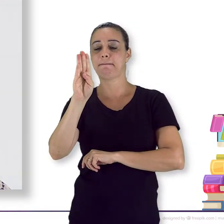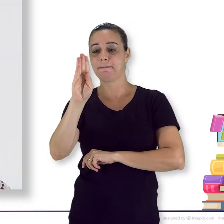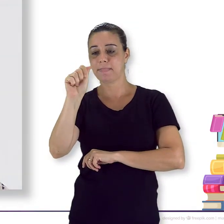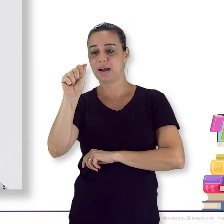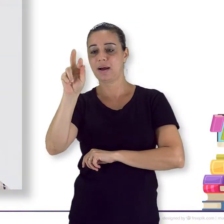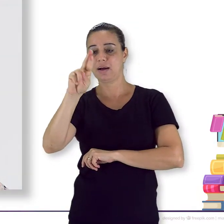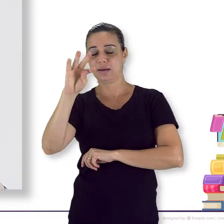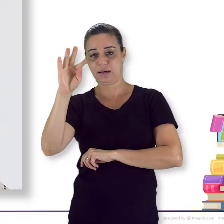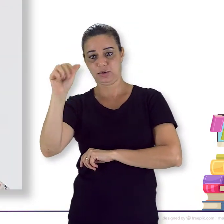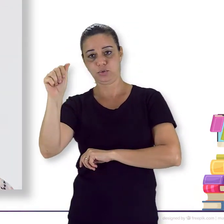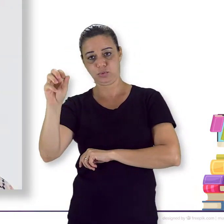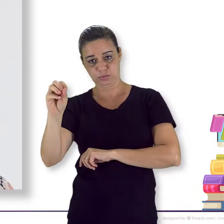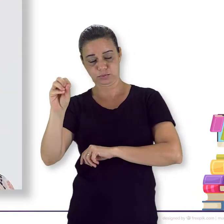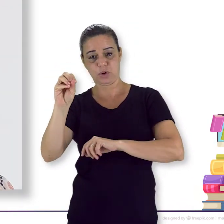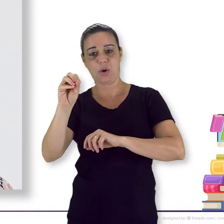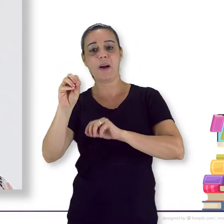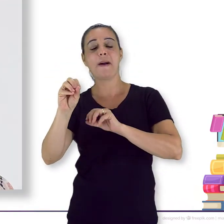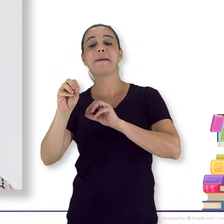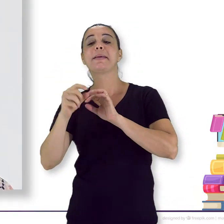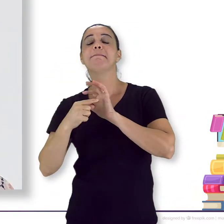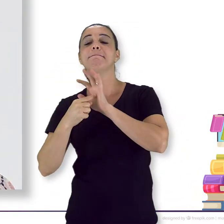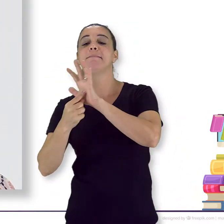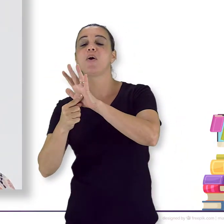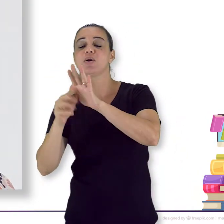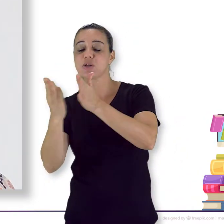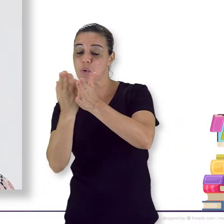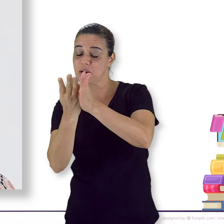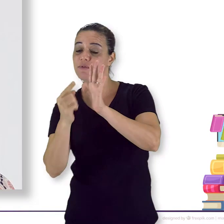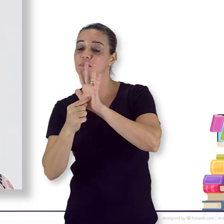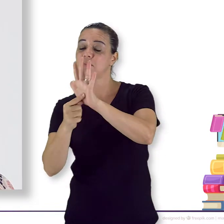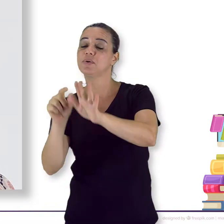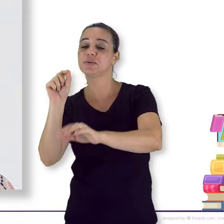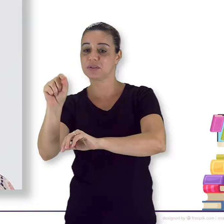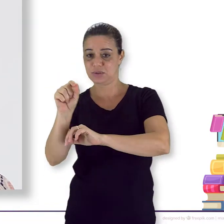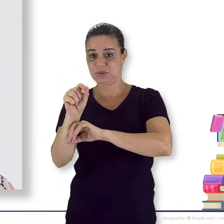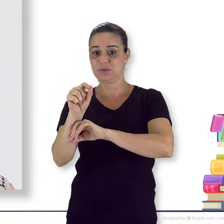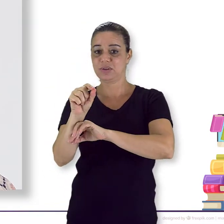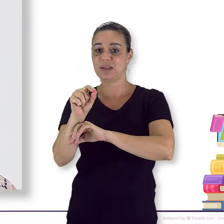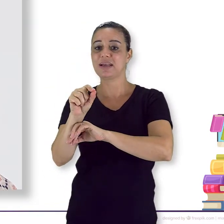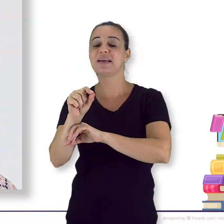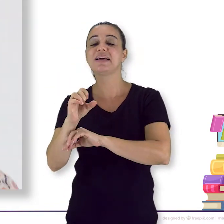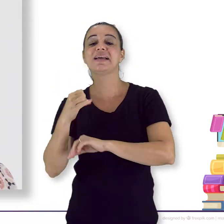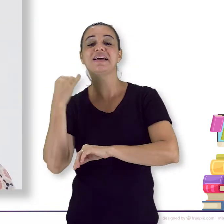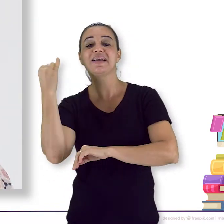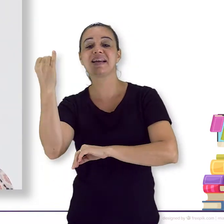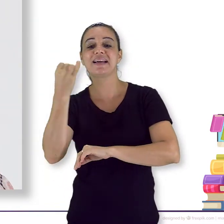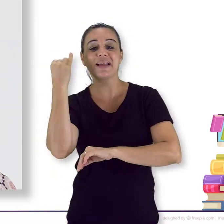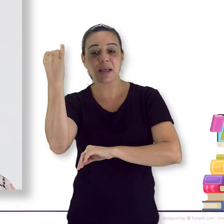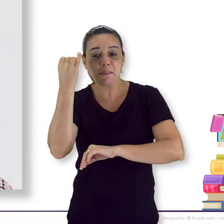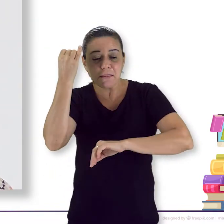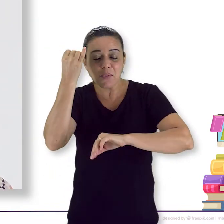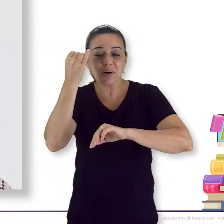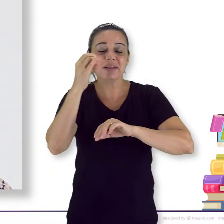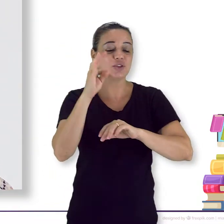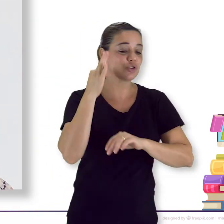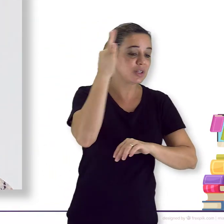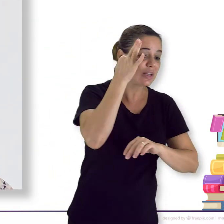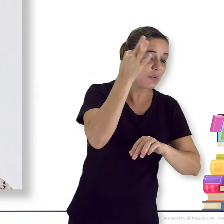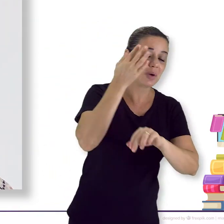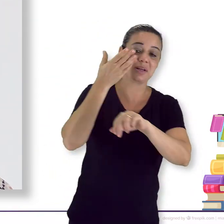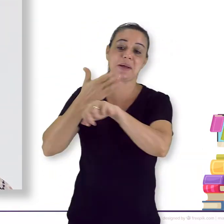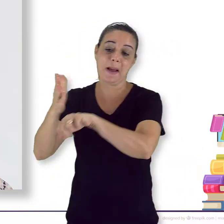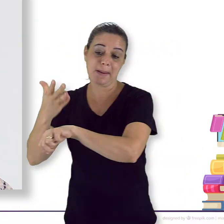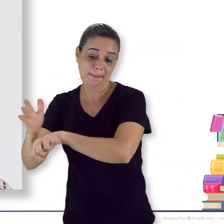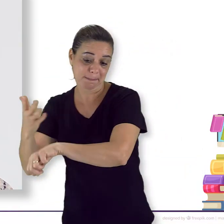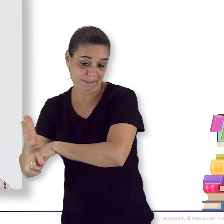assim como a autora mencionada, a questão da praxis, a importância da relação